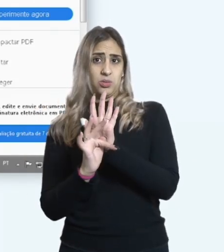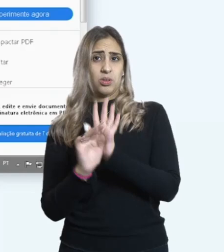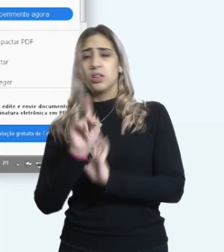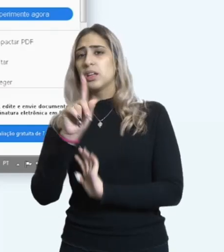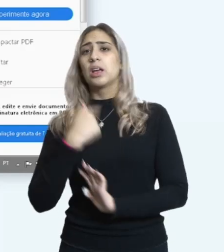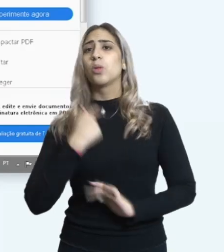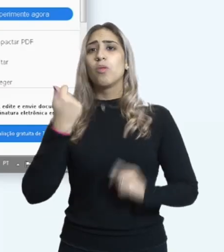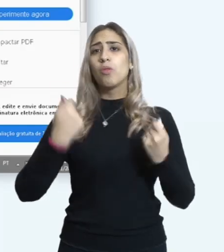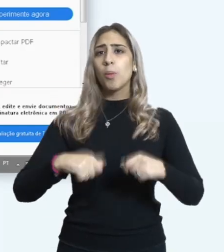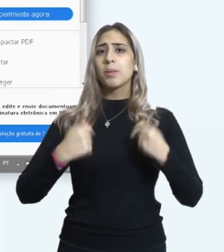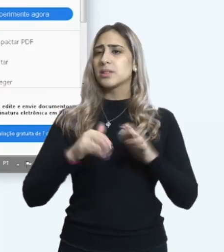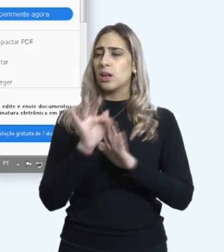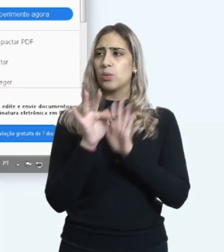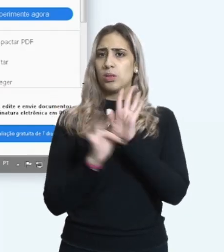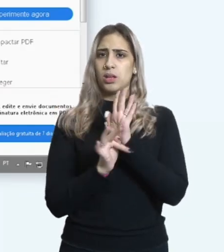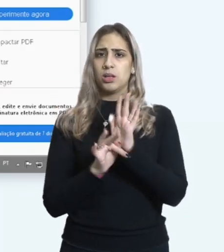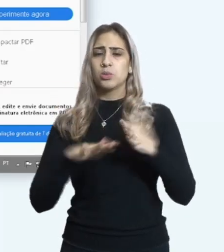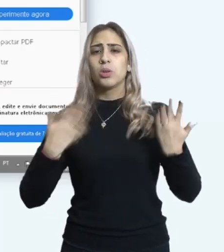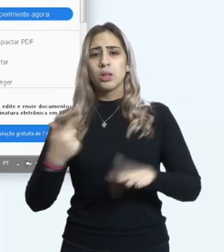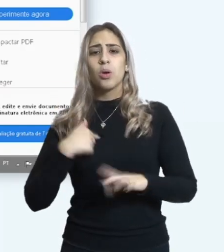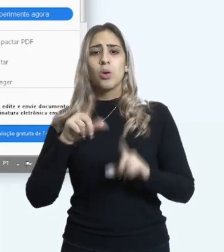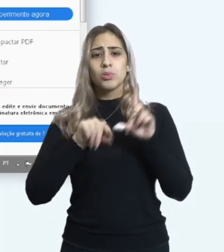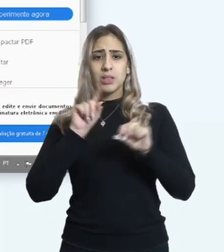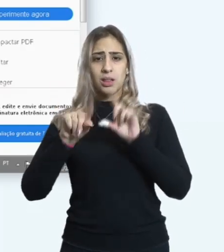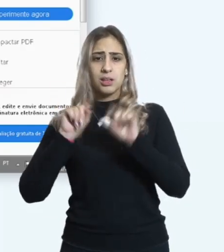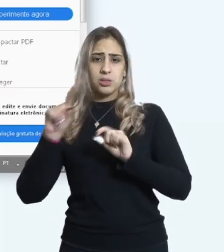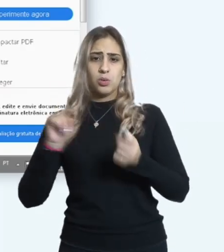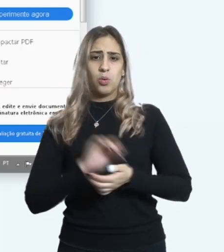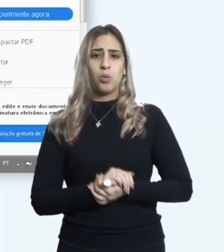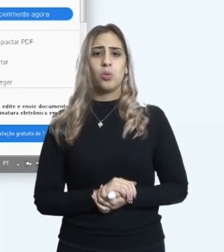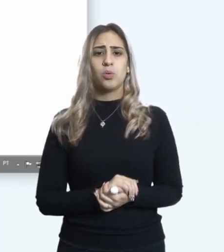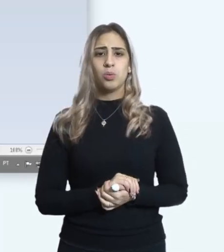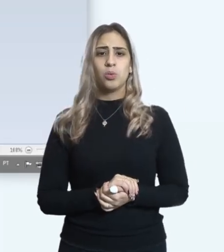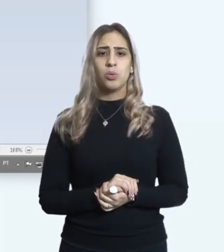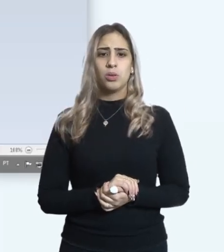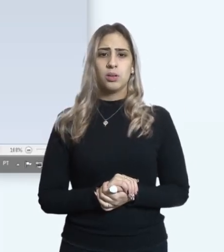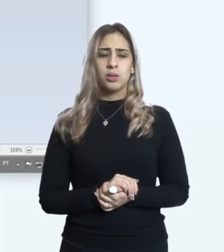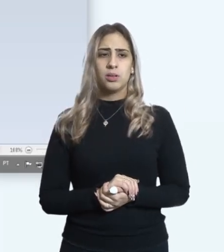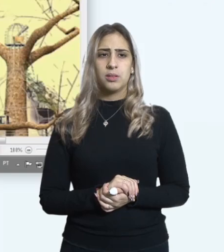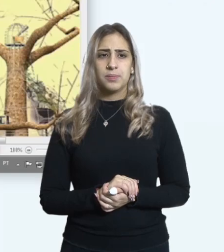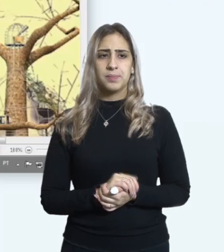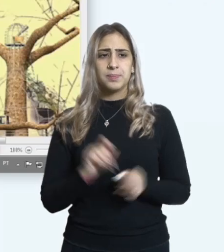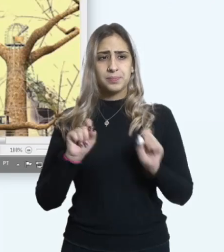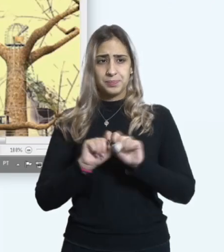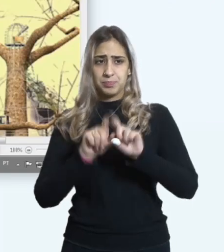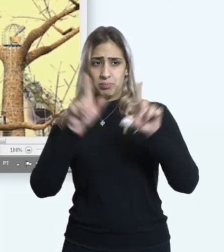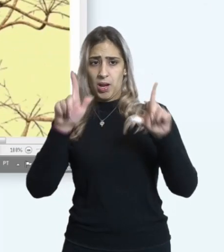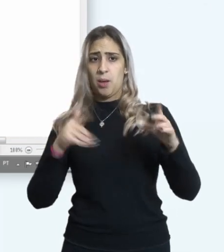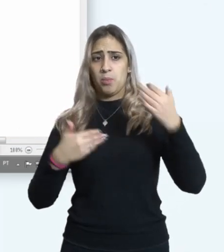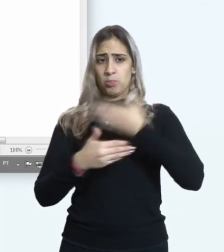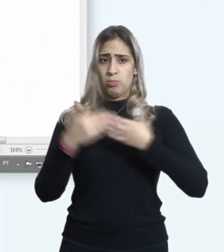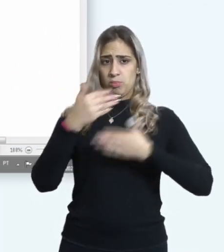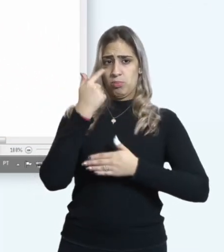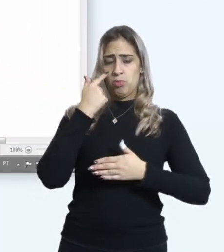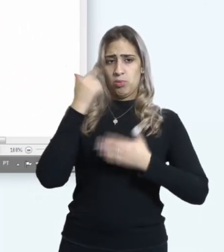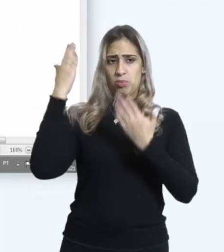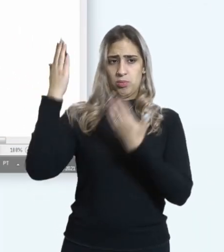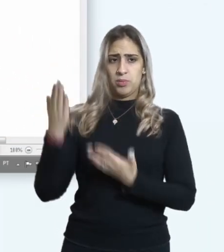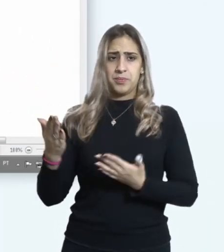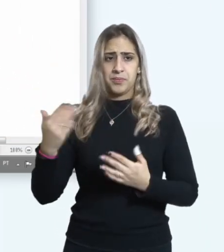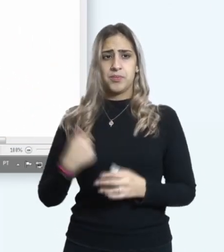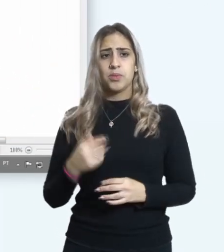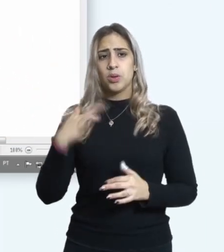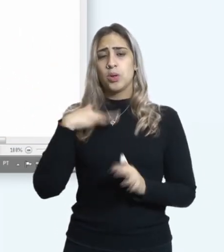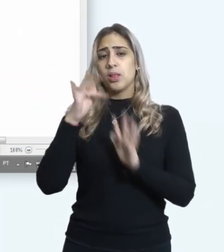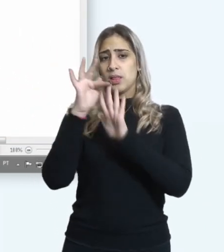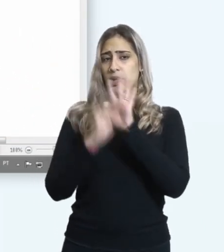vou precisar do texto. Então, seleciono e abro um Paint, jogo o